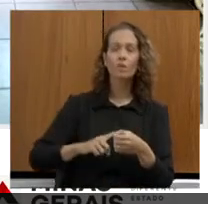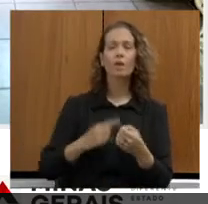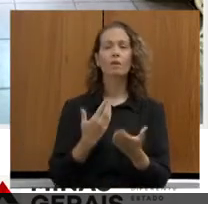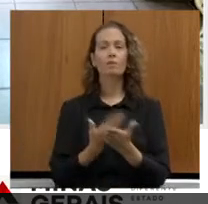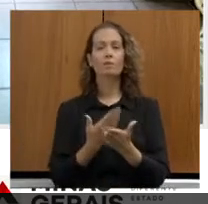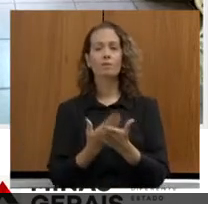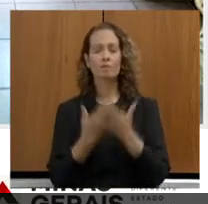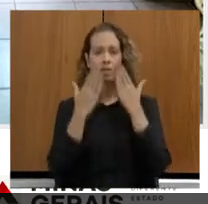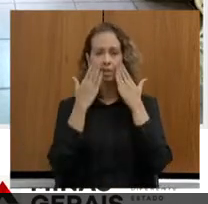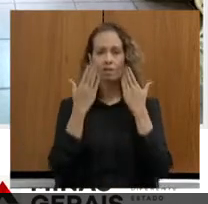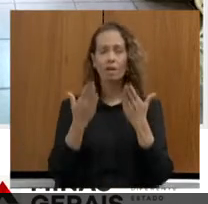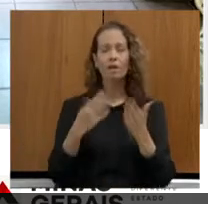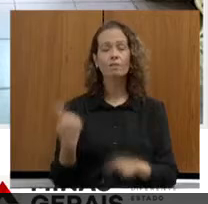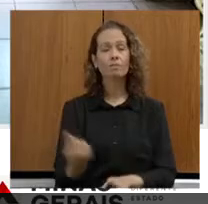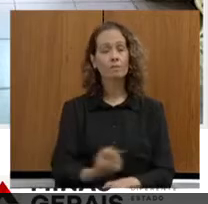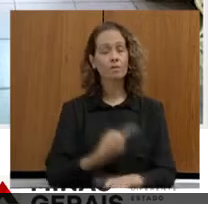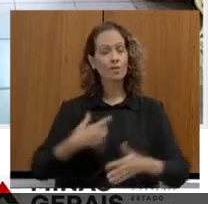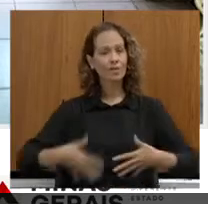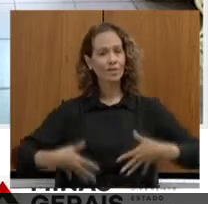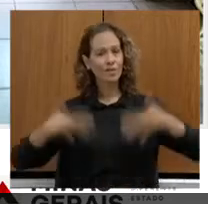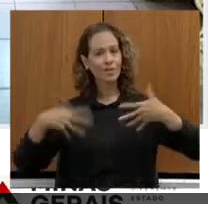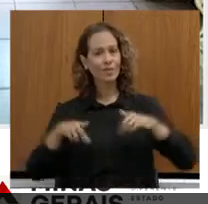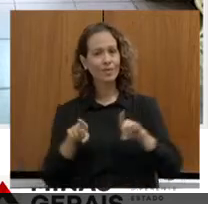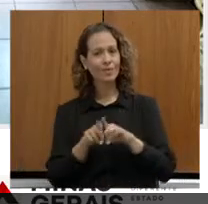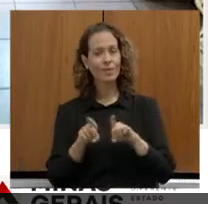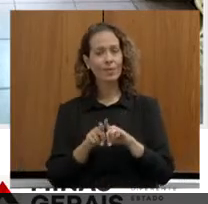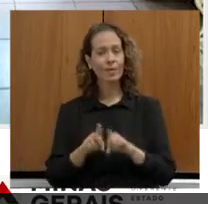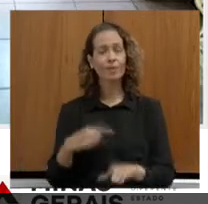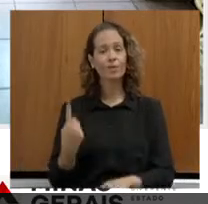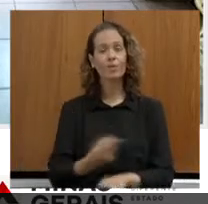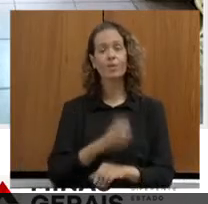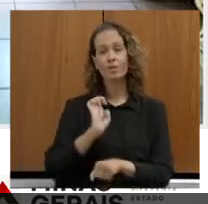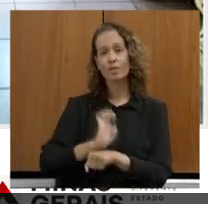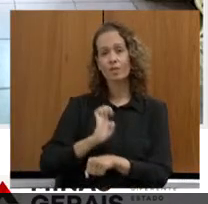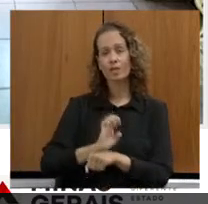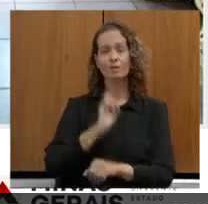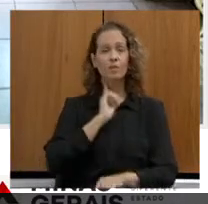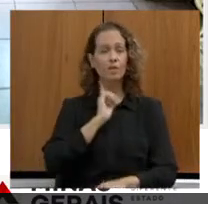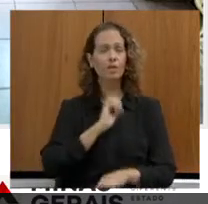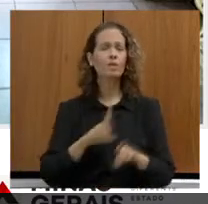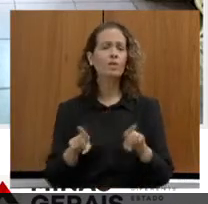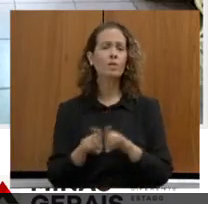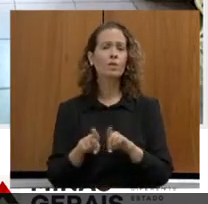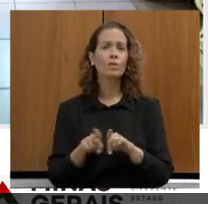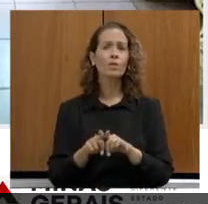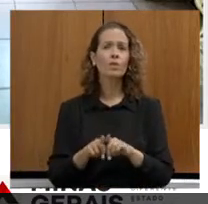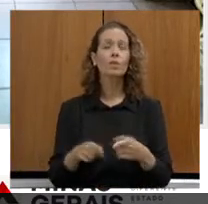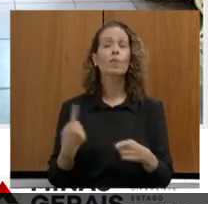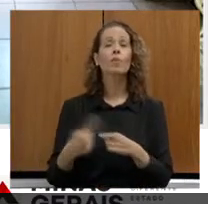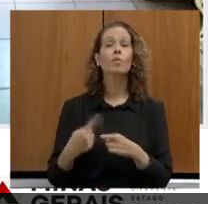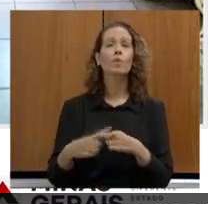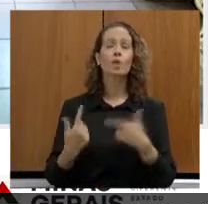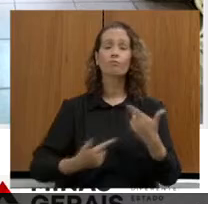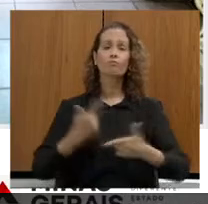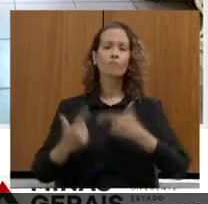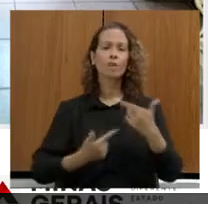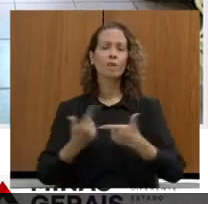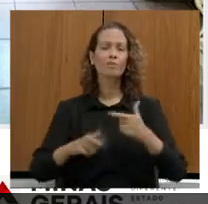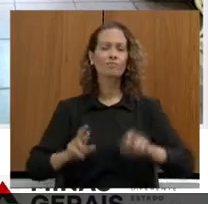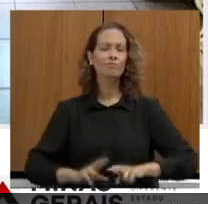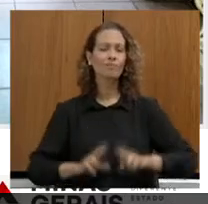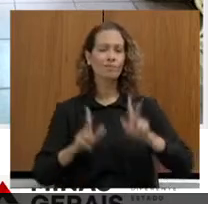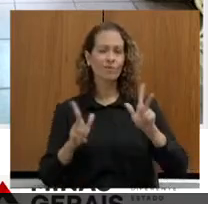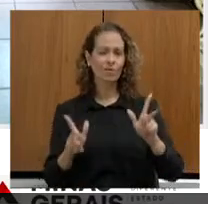nos enche de orgulho a no nosso estado de Minas Gerais porque foi uma operação que não foi comum né